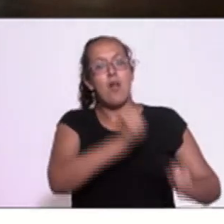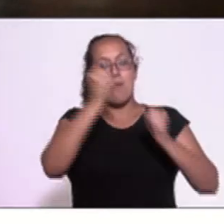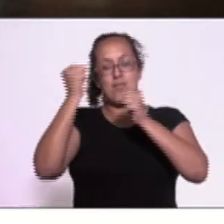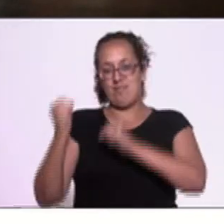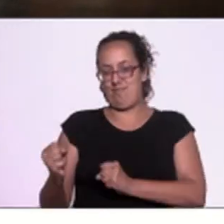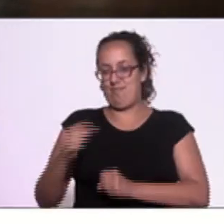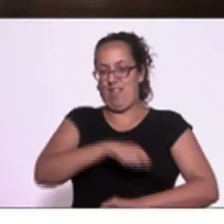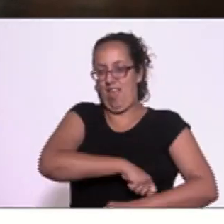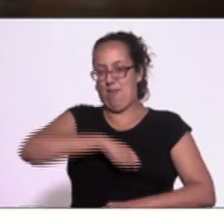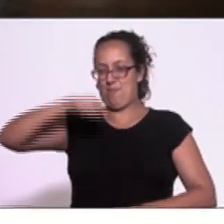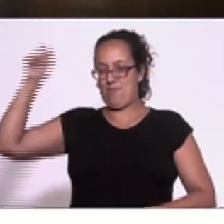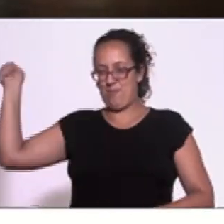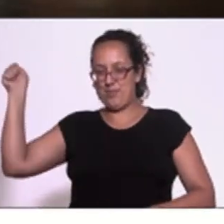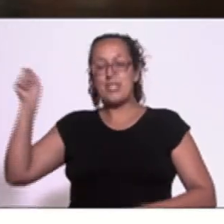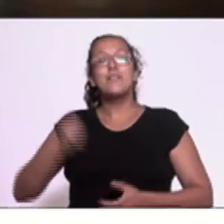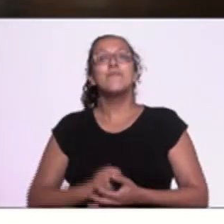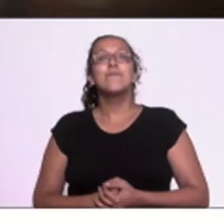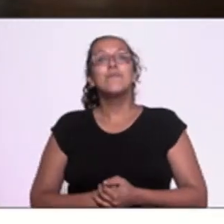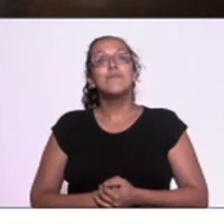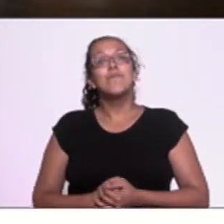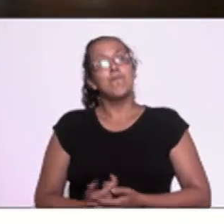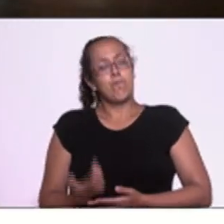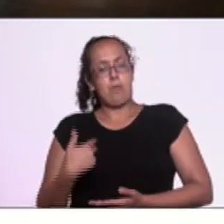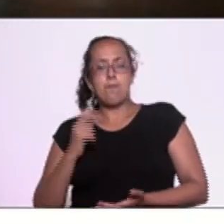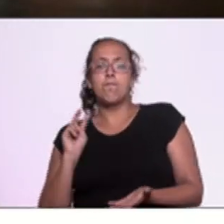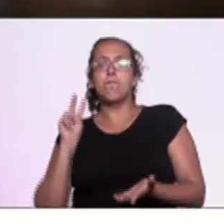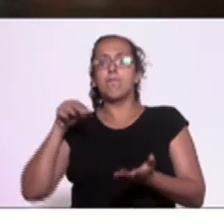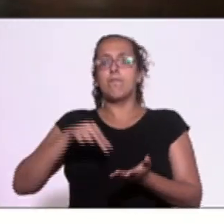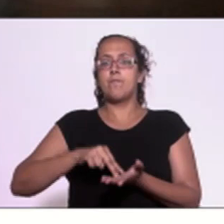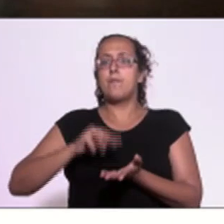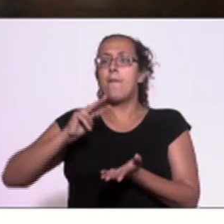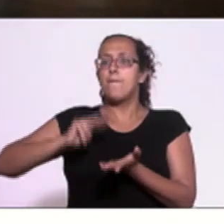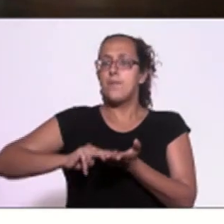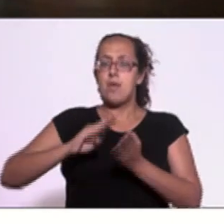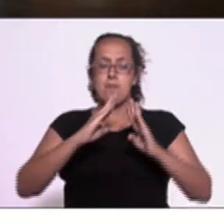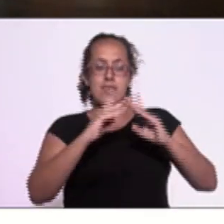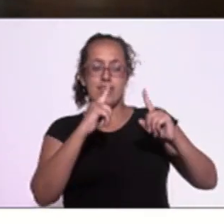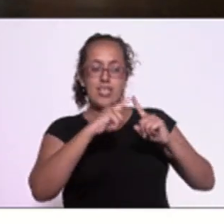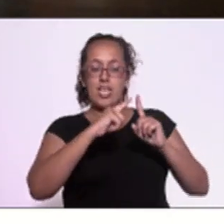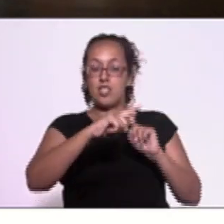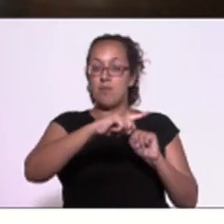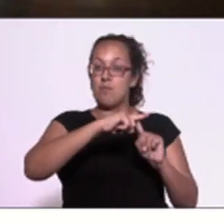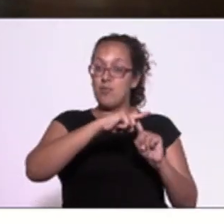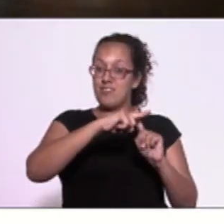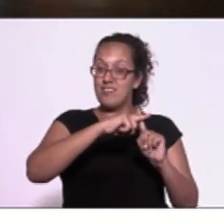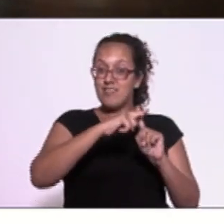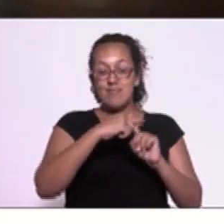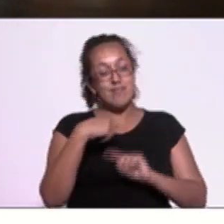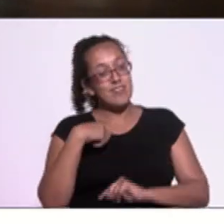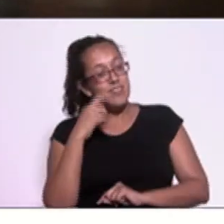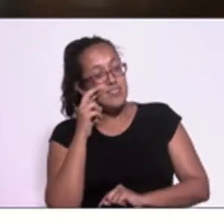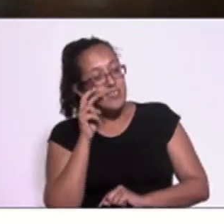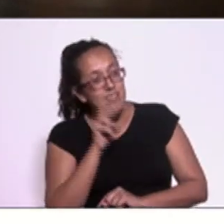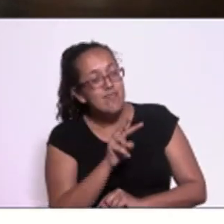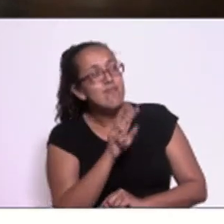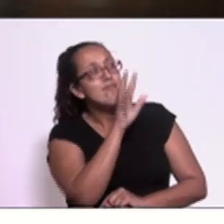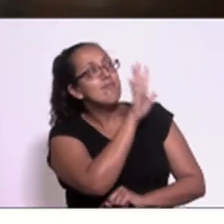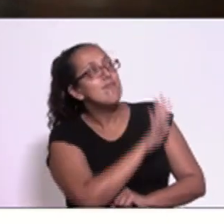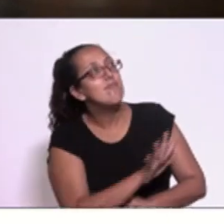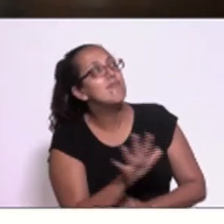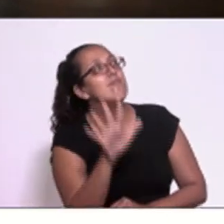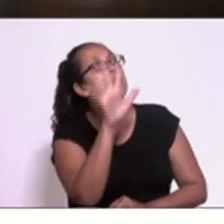República. Desde então, entrei como membro para a Igreja Positivista do Brasil e me deparei com um templo do